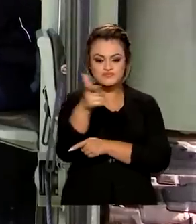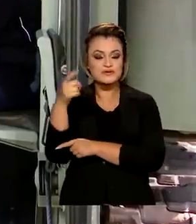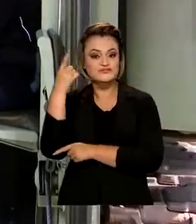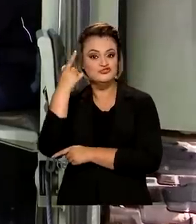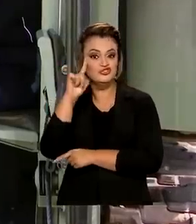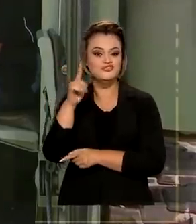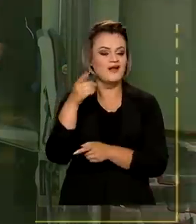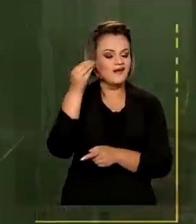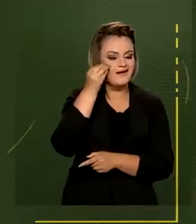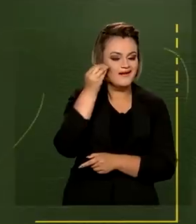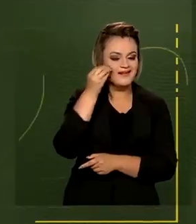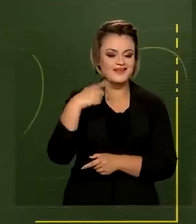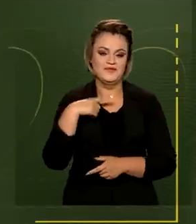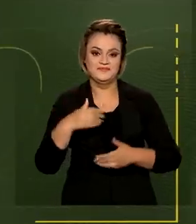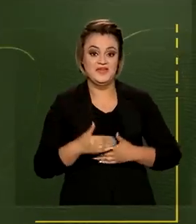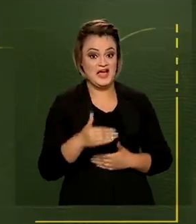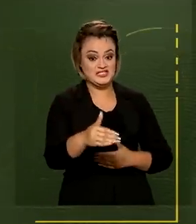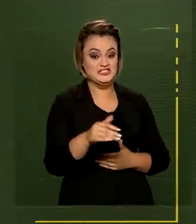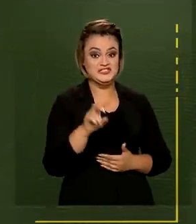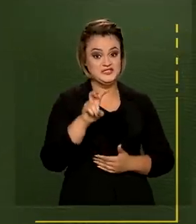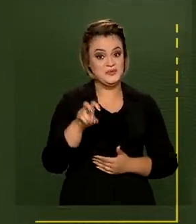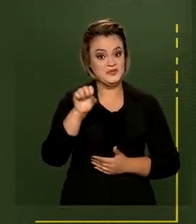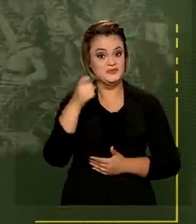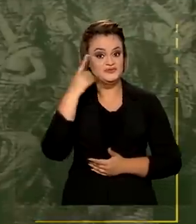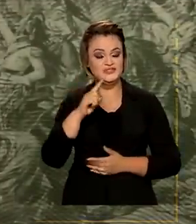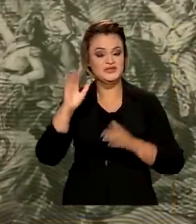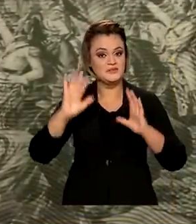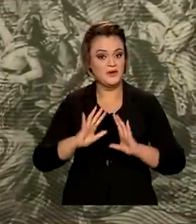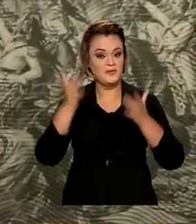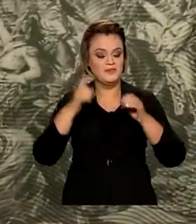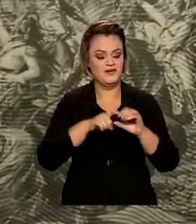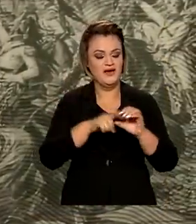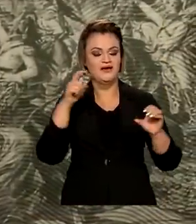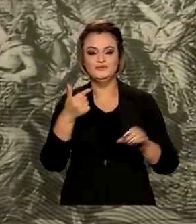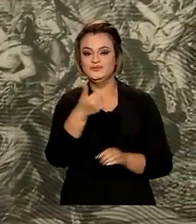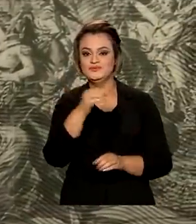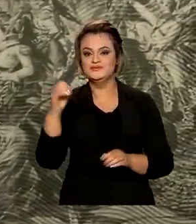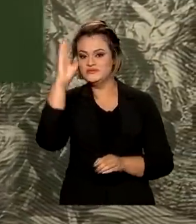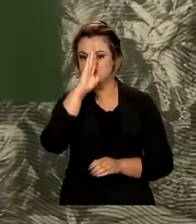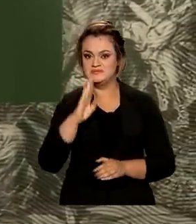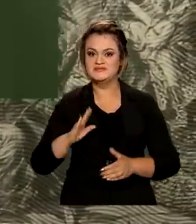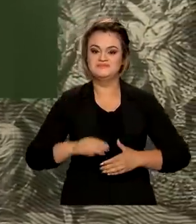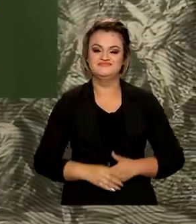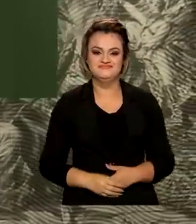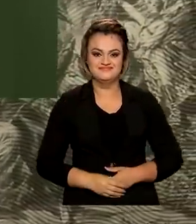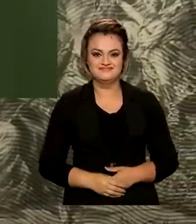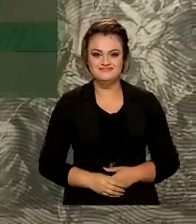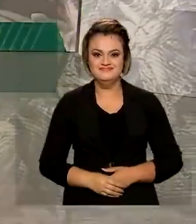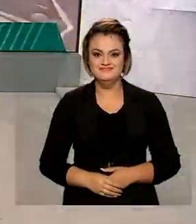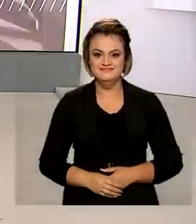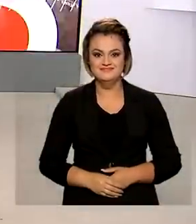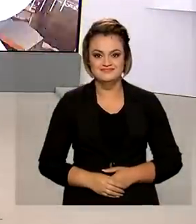dia. E faltam 58 dias para o bicentenário da independência do Brasil.